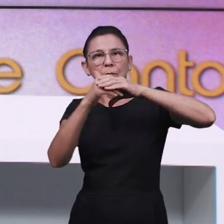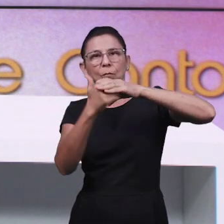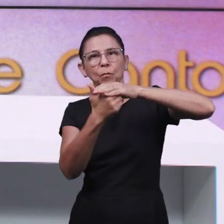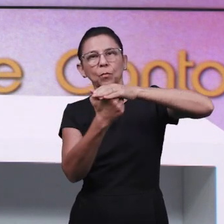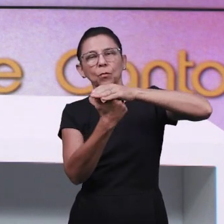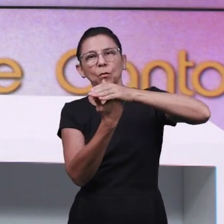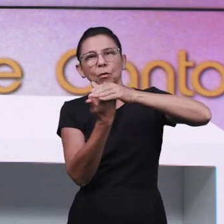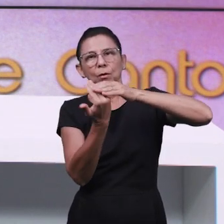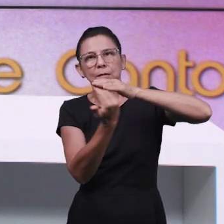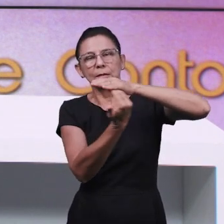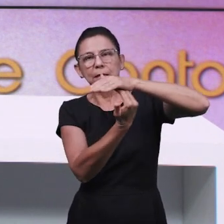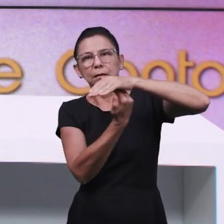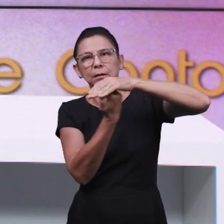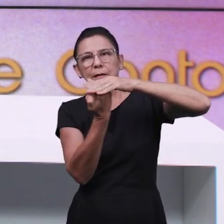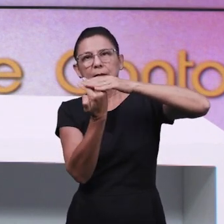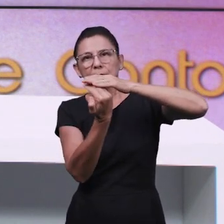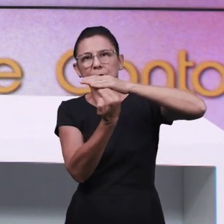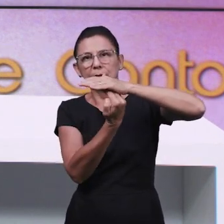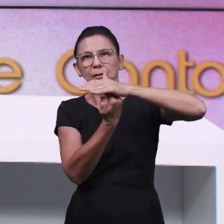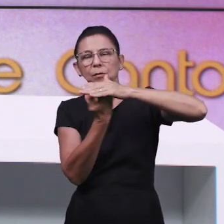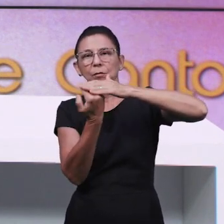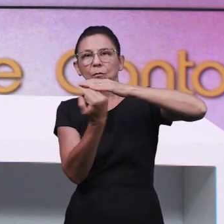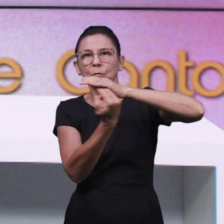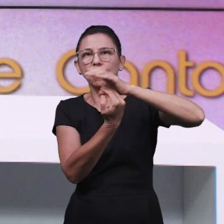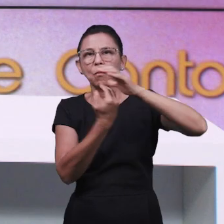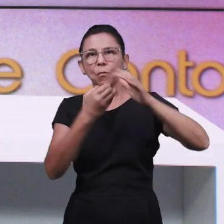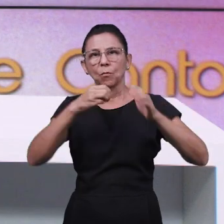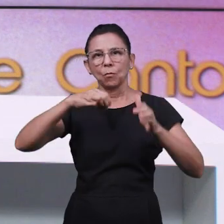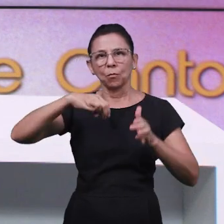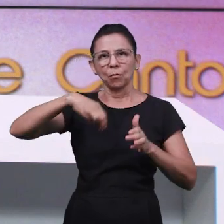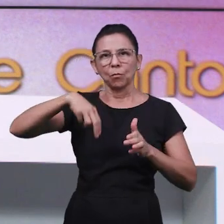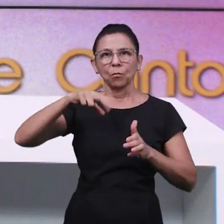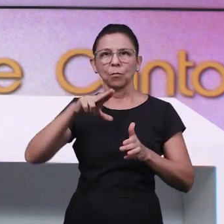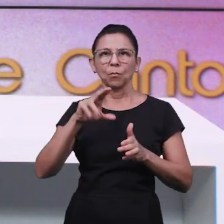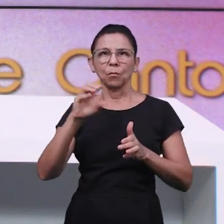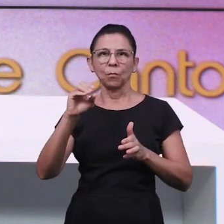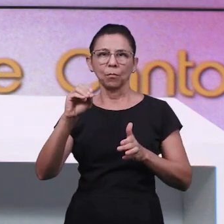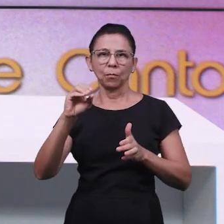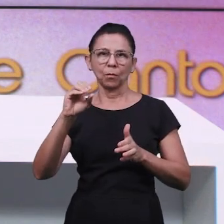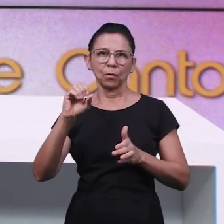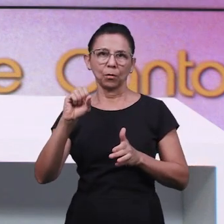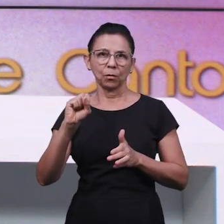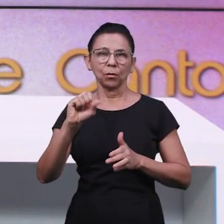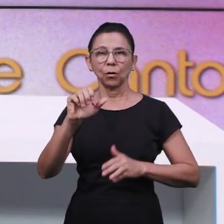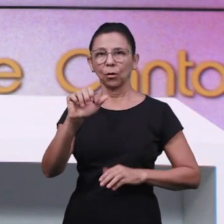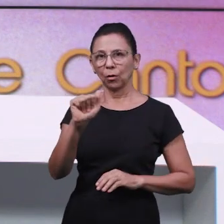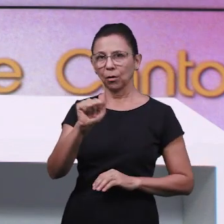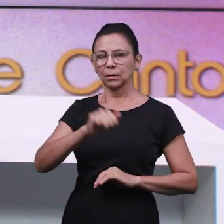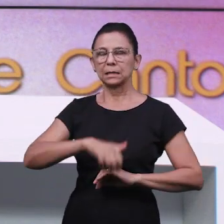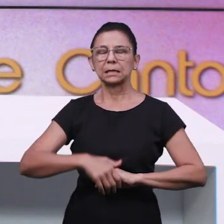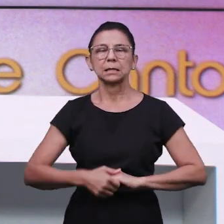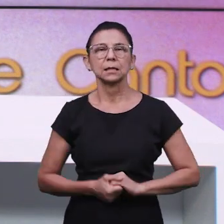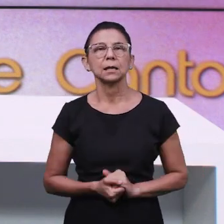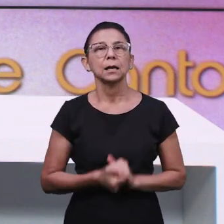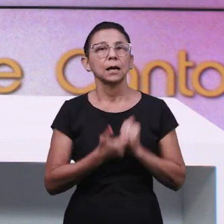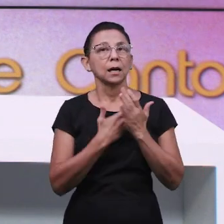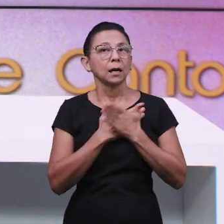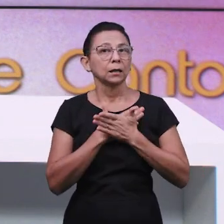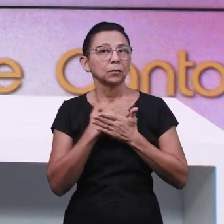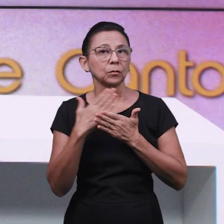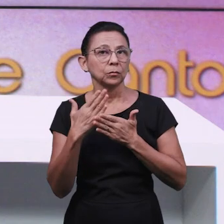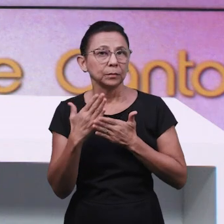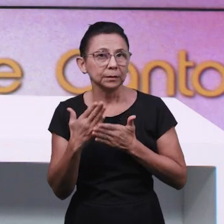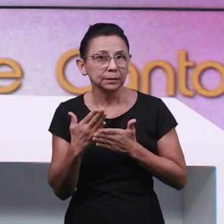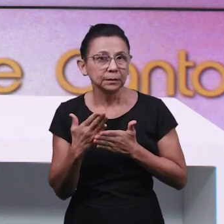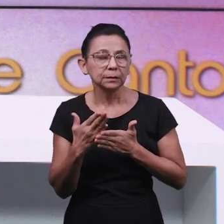das pregas vocais, começa a gerar vibração. Inicia-se o ciclo vibratório das pregas